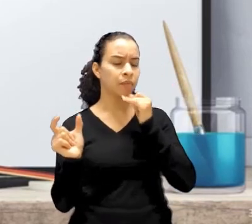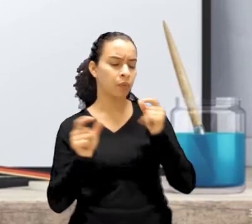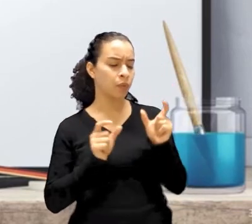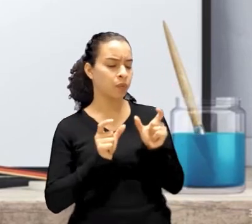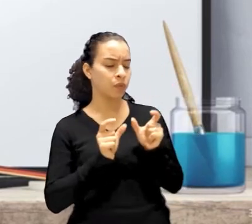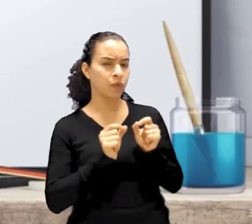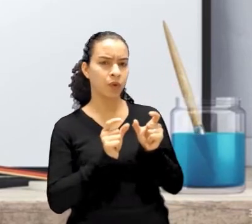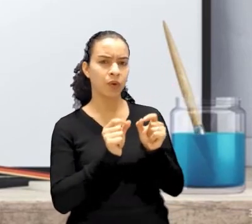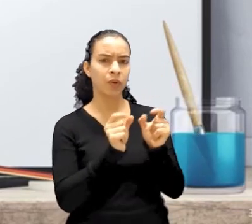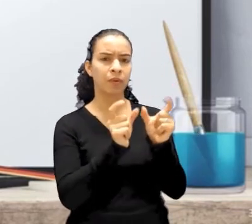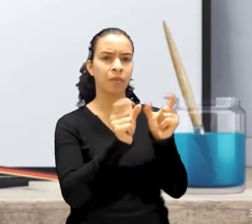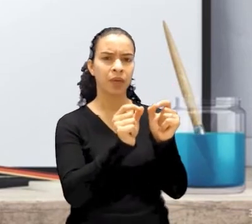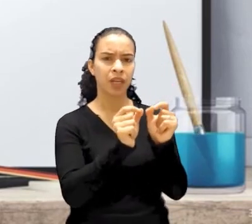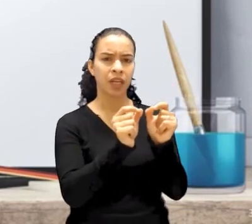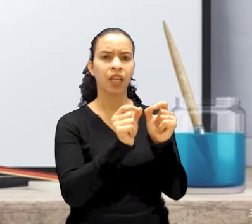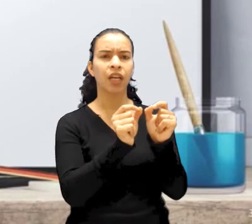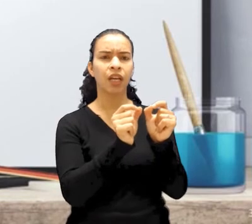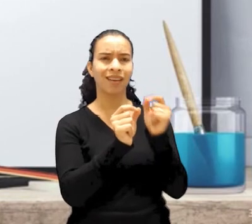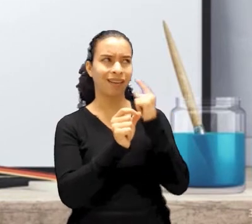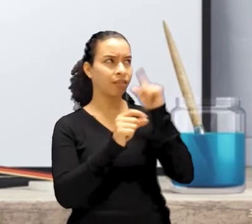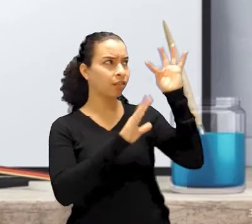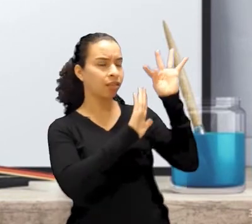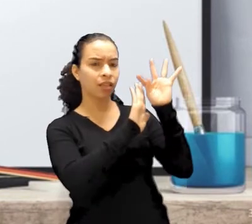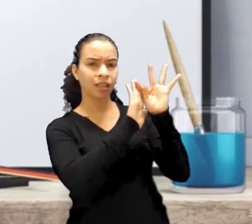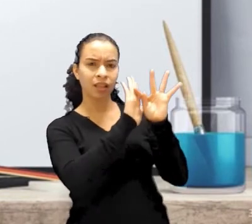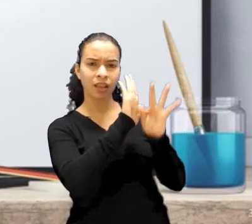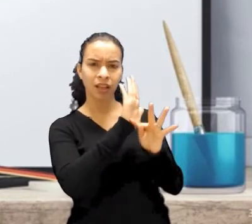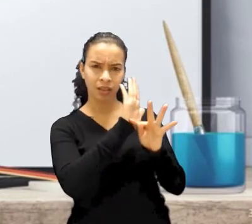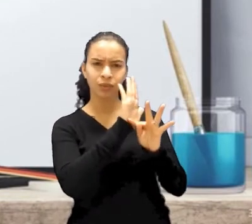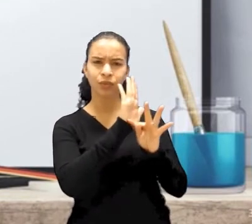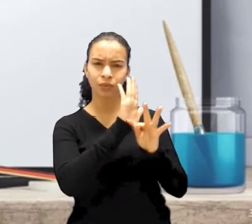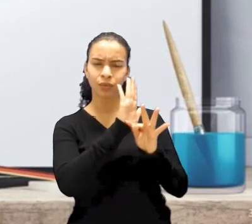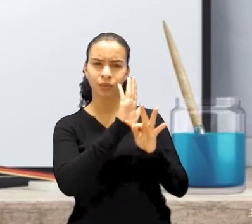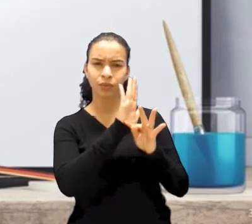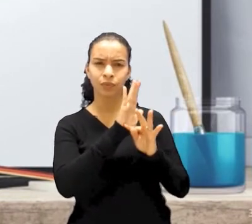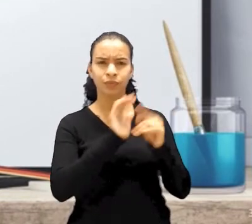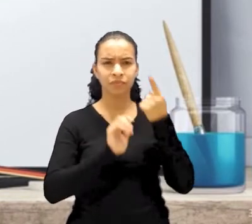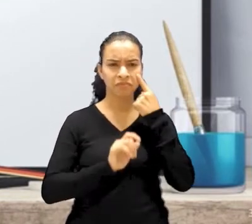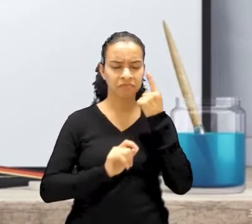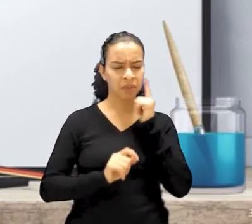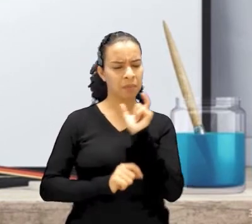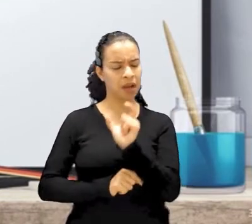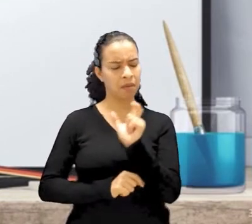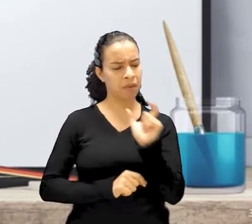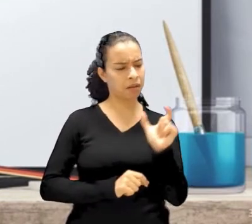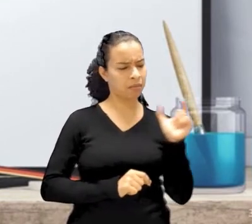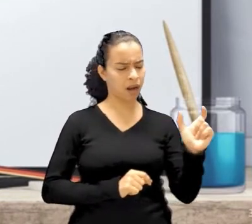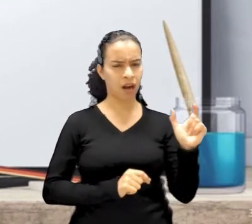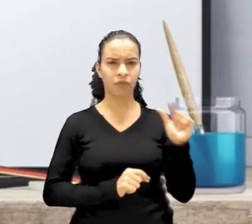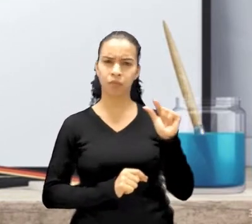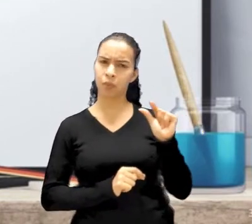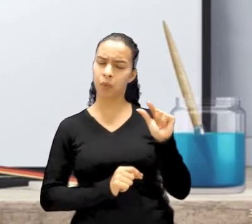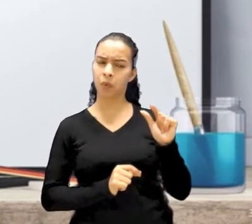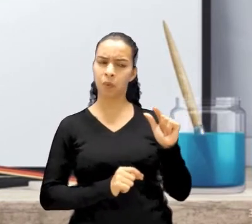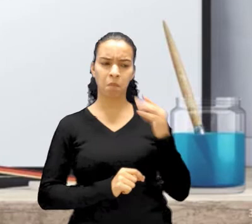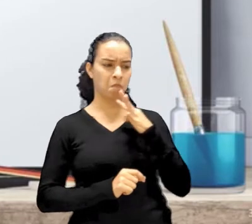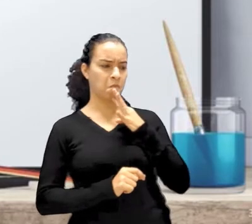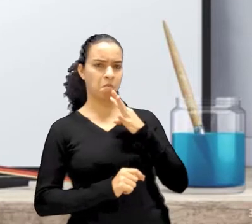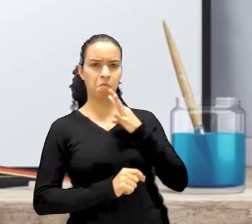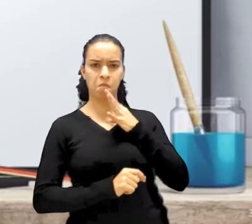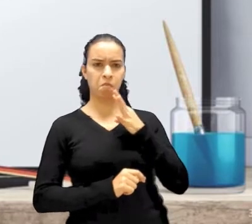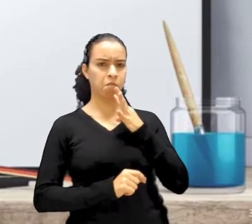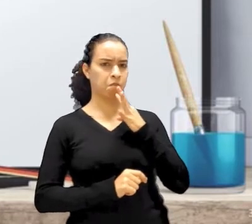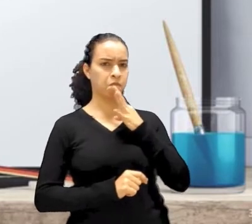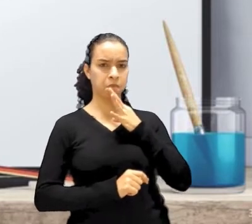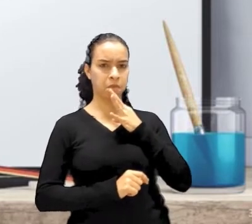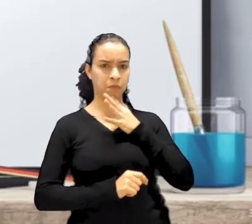Ata spp, saúvas, e Acromyrmex spp, quenquens. Então,